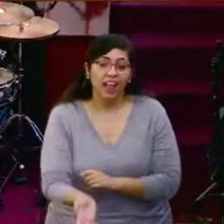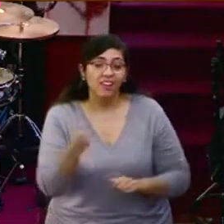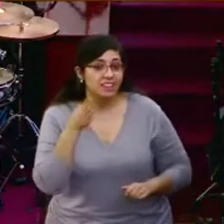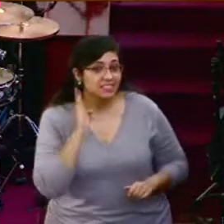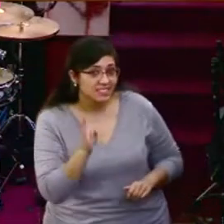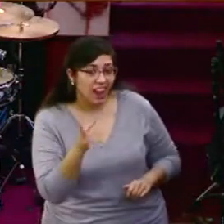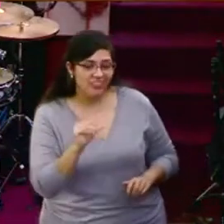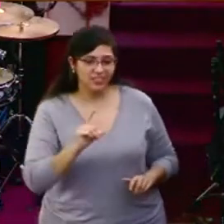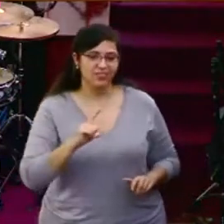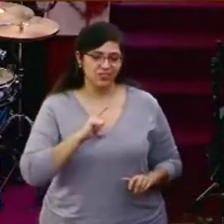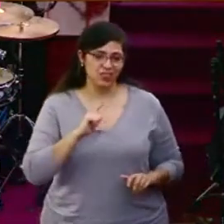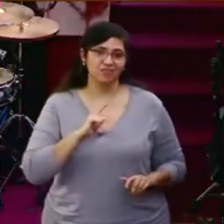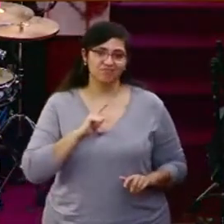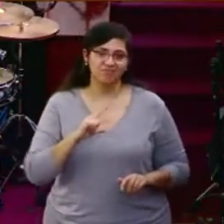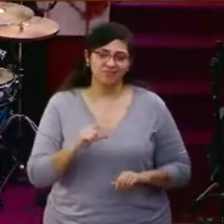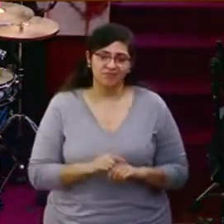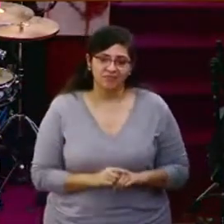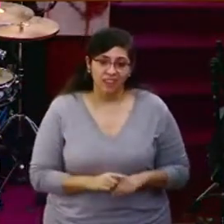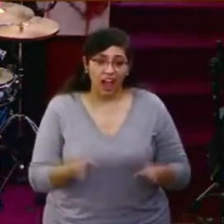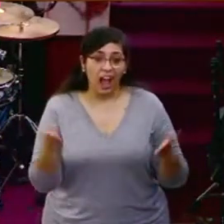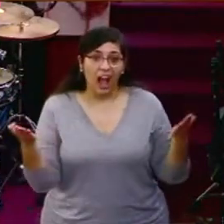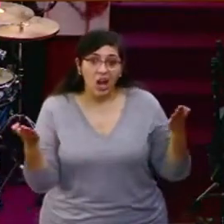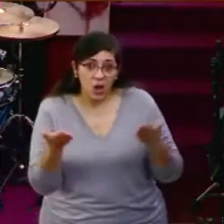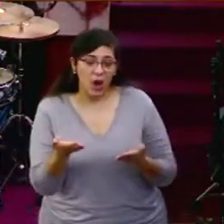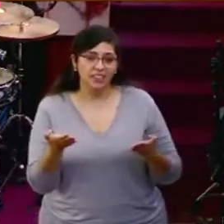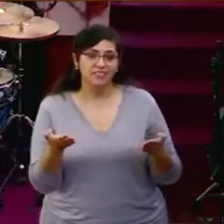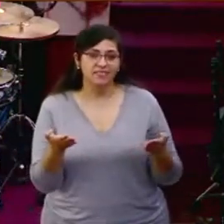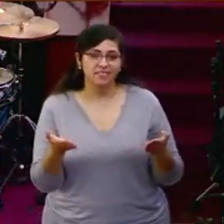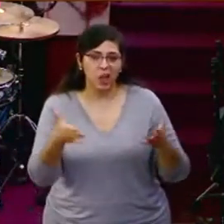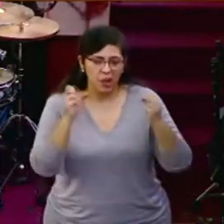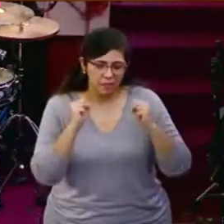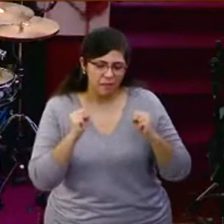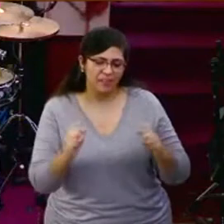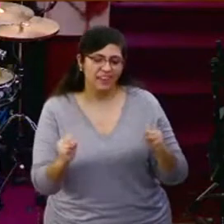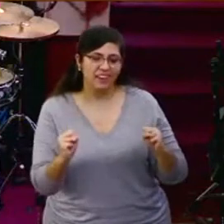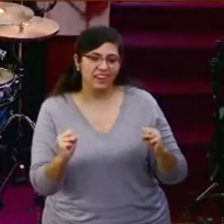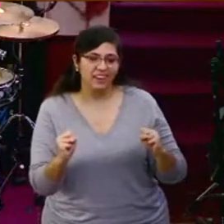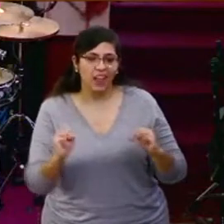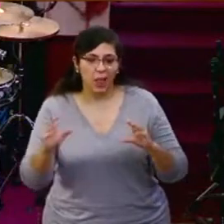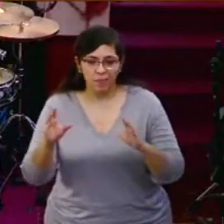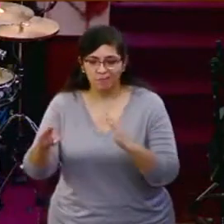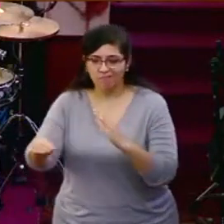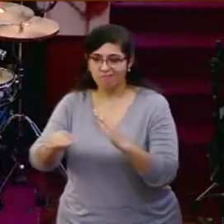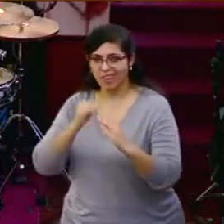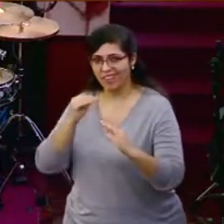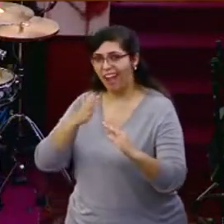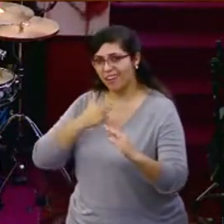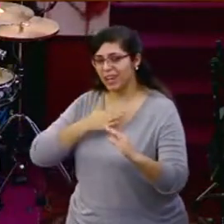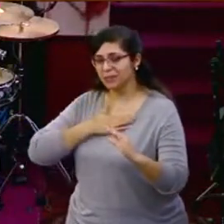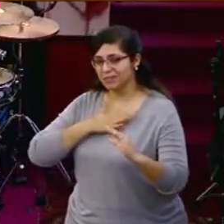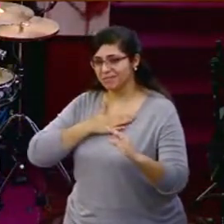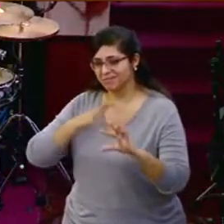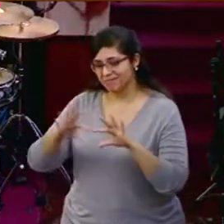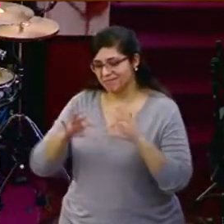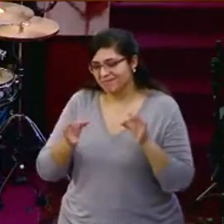você já tinham isso comigo mas agora foi possível vocês me entregarem este mimo